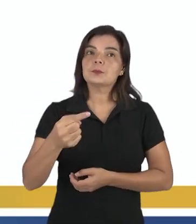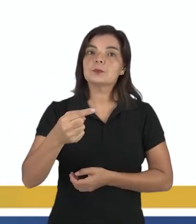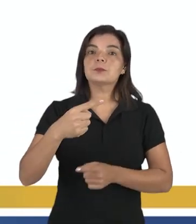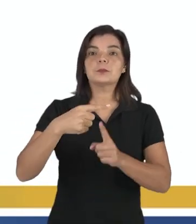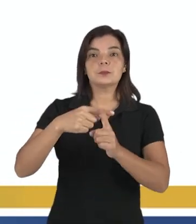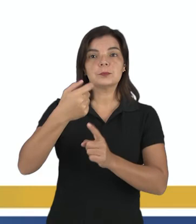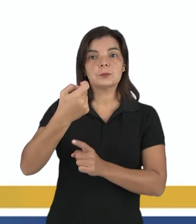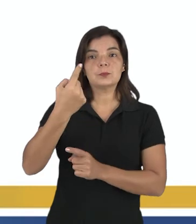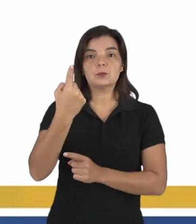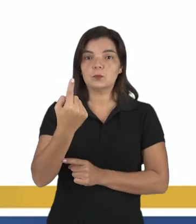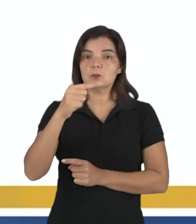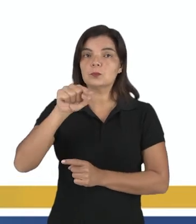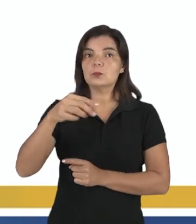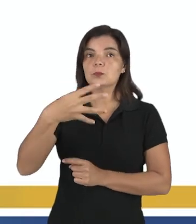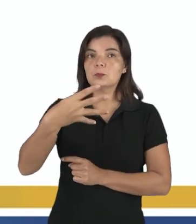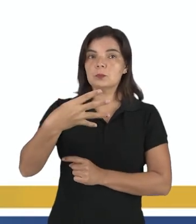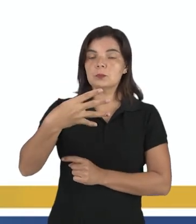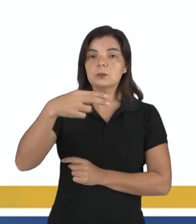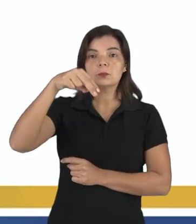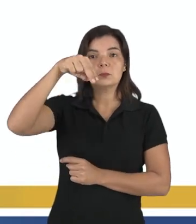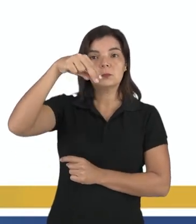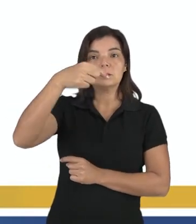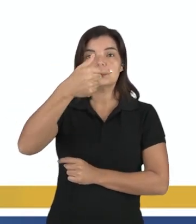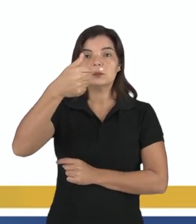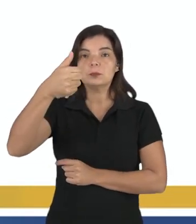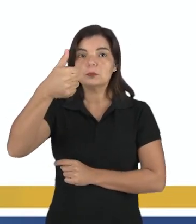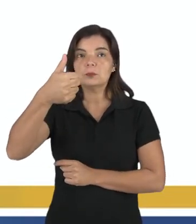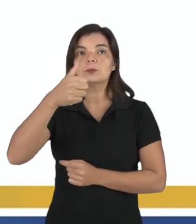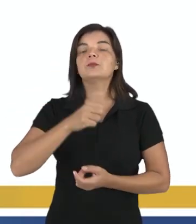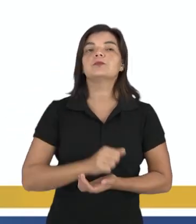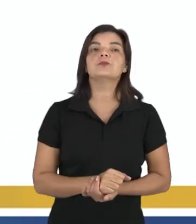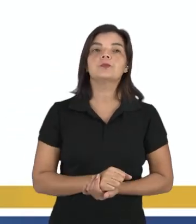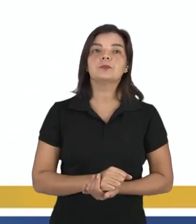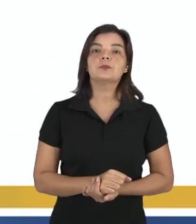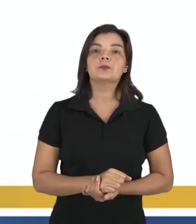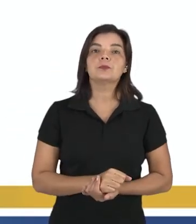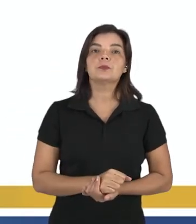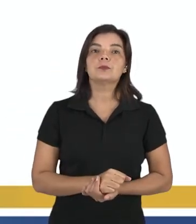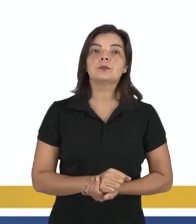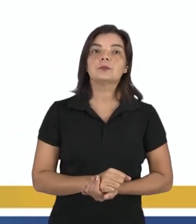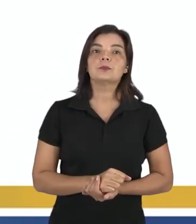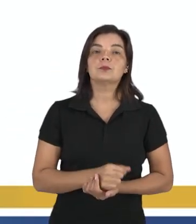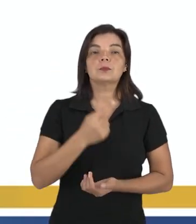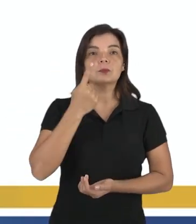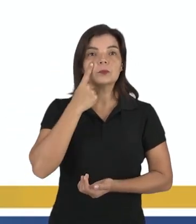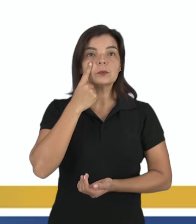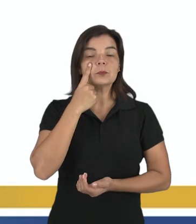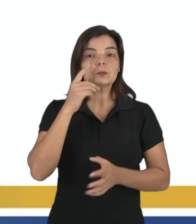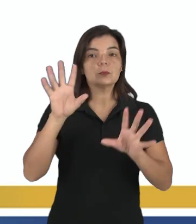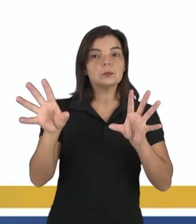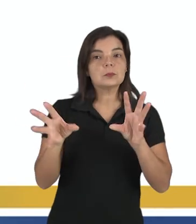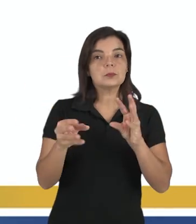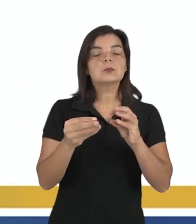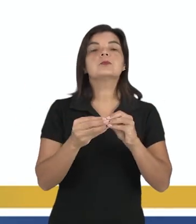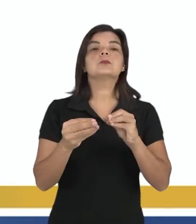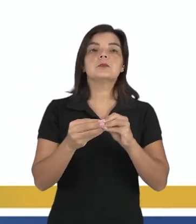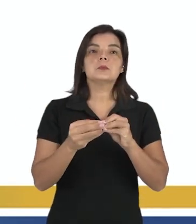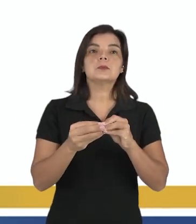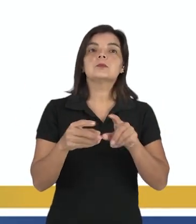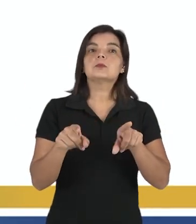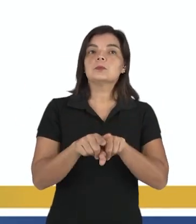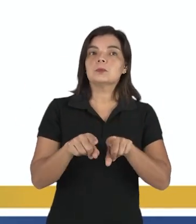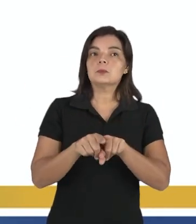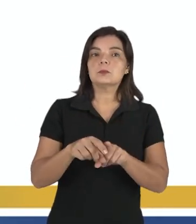14.000 mais 1,4 elevado a n menos 1. E aí, quando você simplifica essa